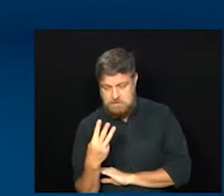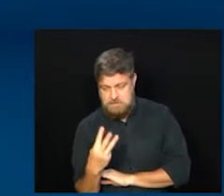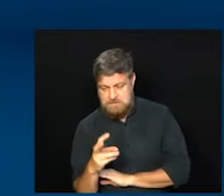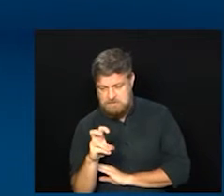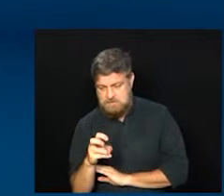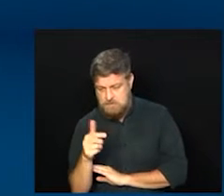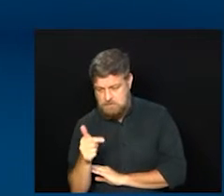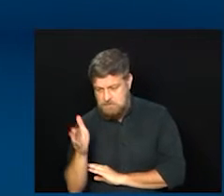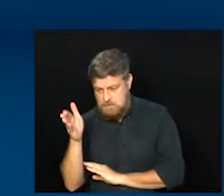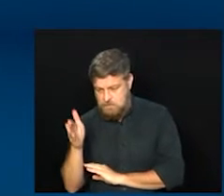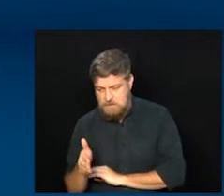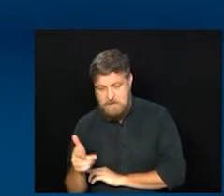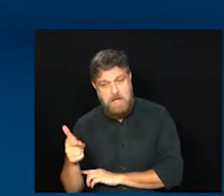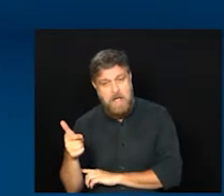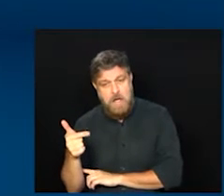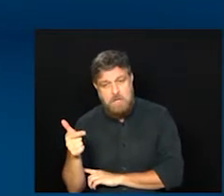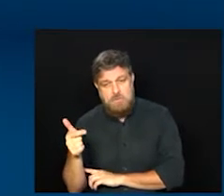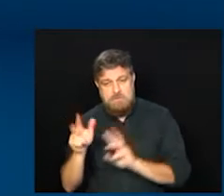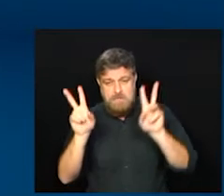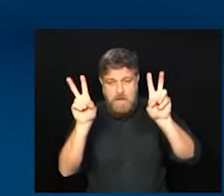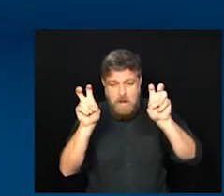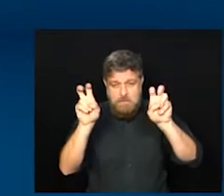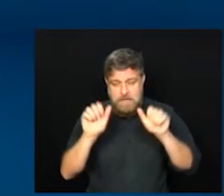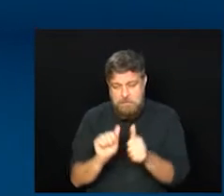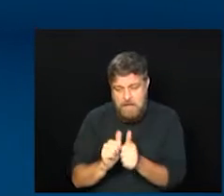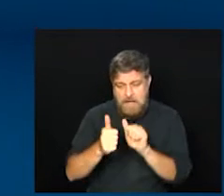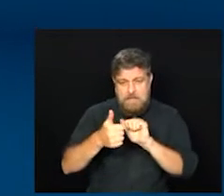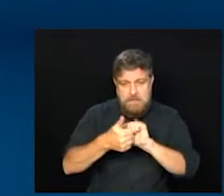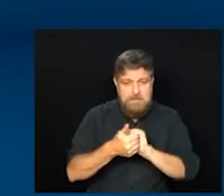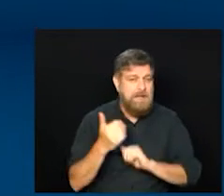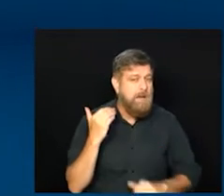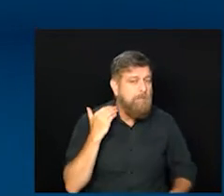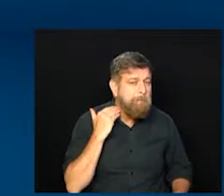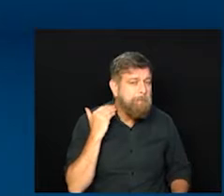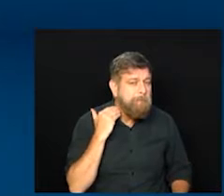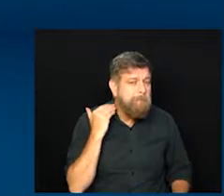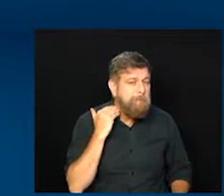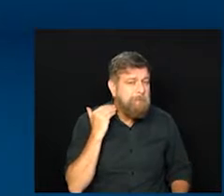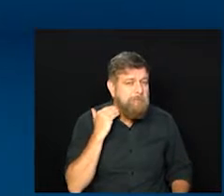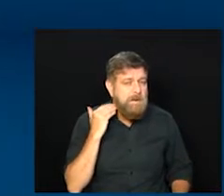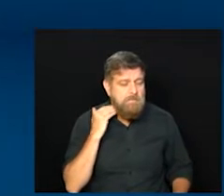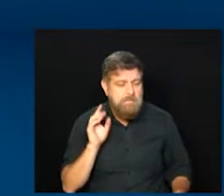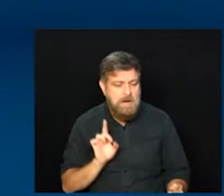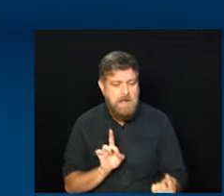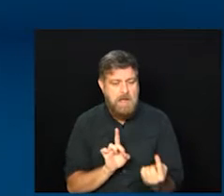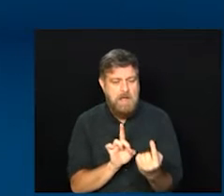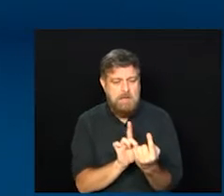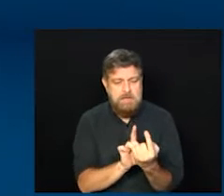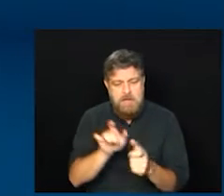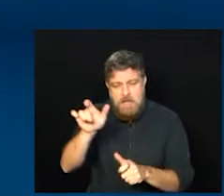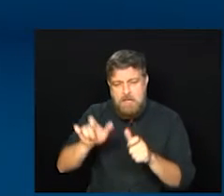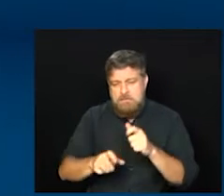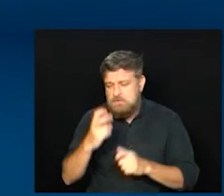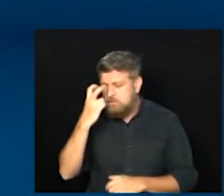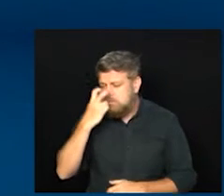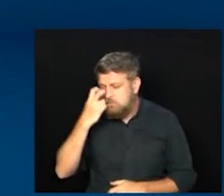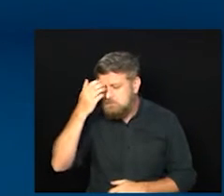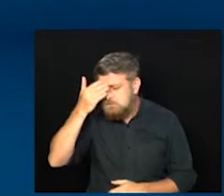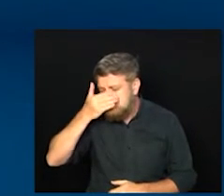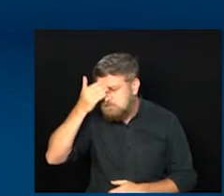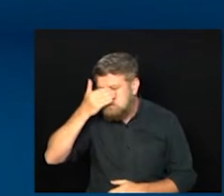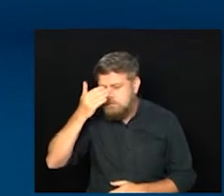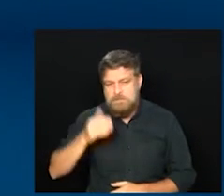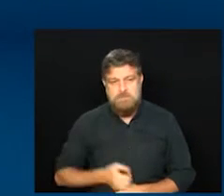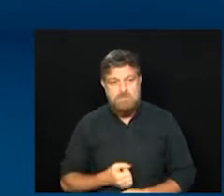14.352 de 2012, que trata da adequação das agências bancárias para o atendimento a deficientes visuais. O